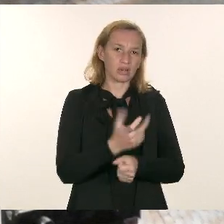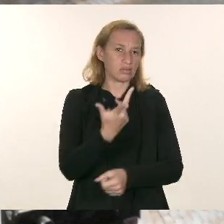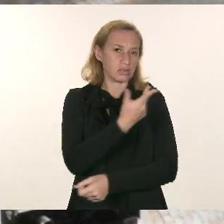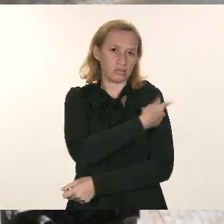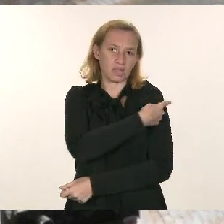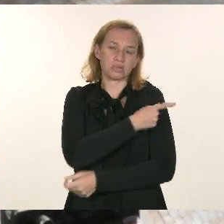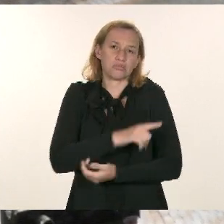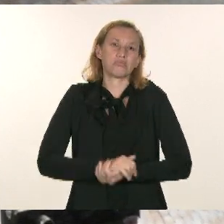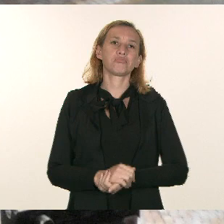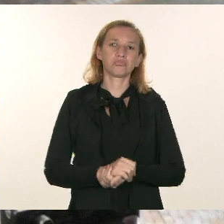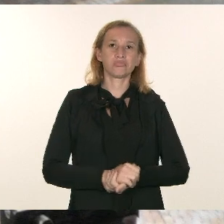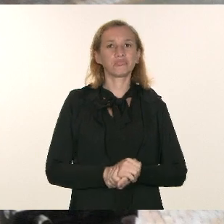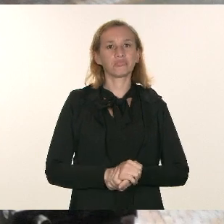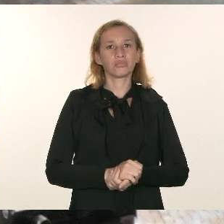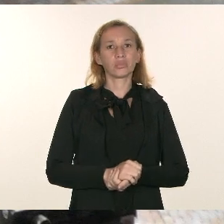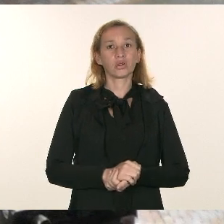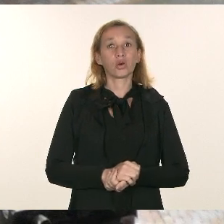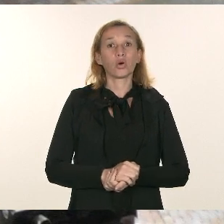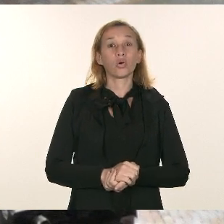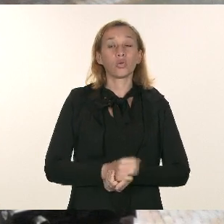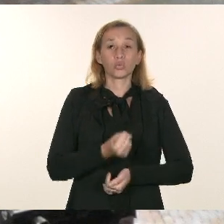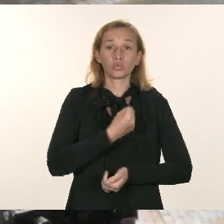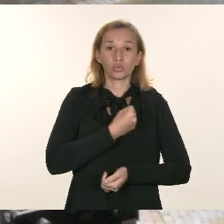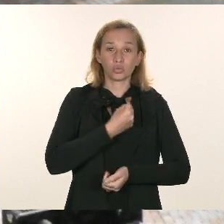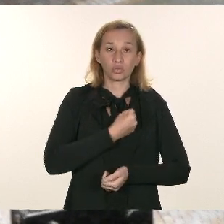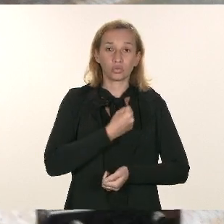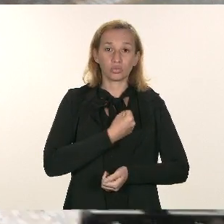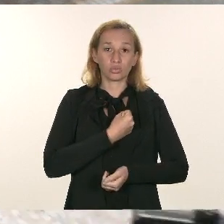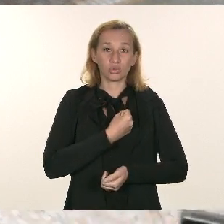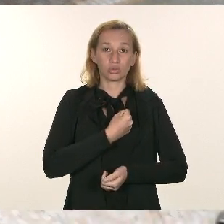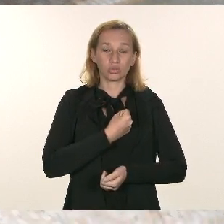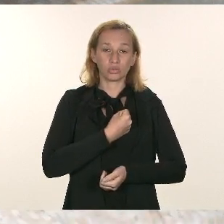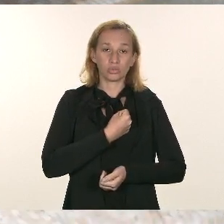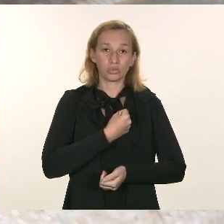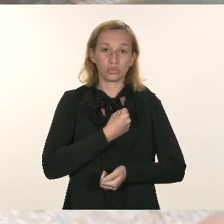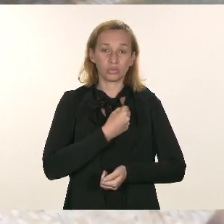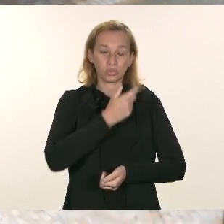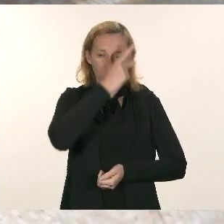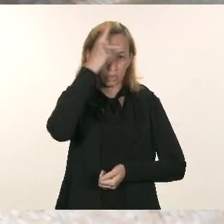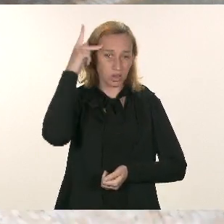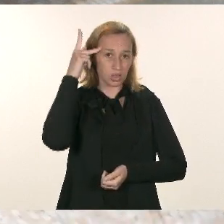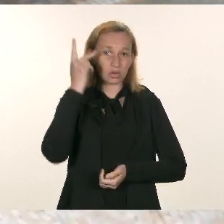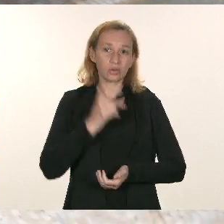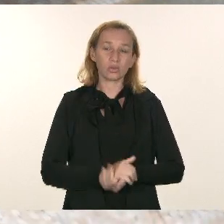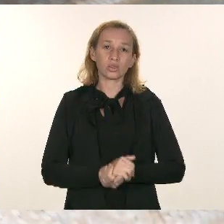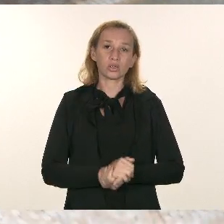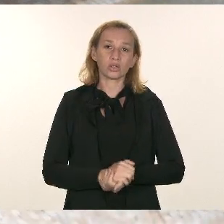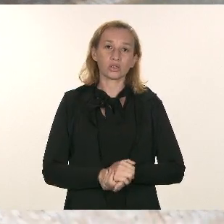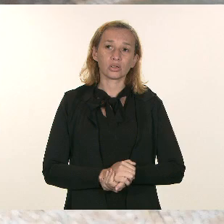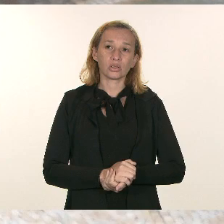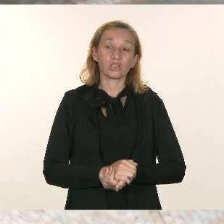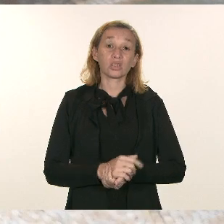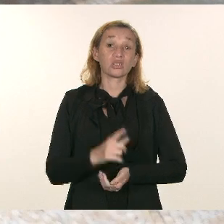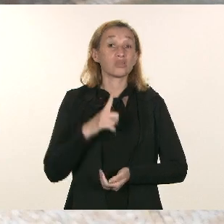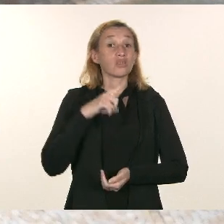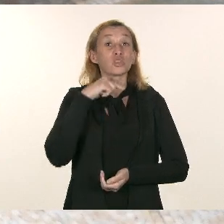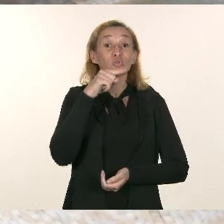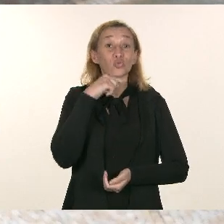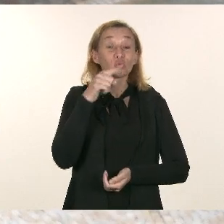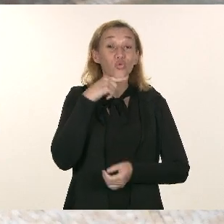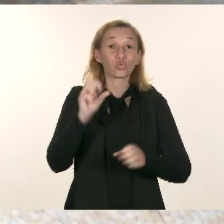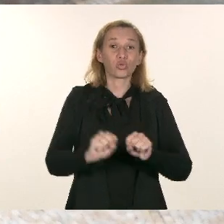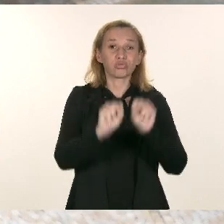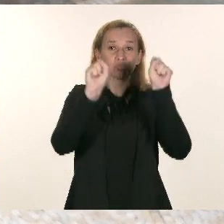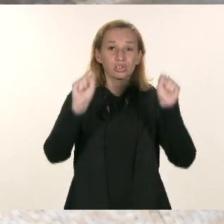fazendo com que a população colocasse em xeque, colocasse em dúvida o sistema público